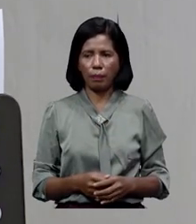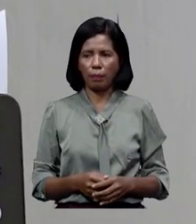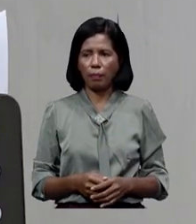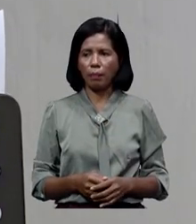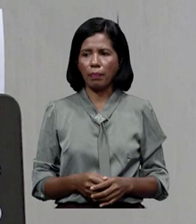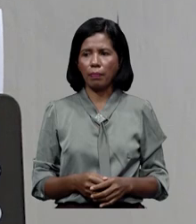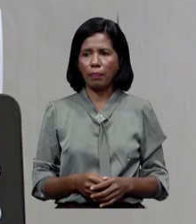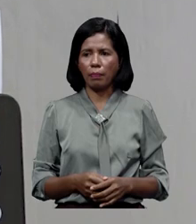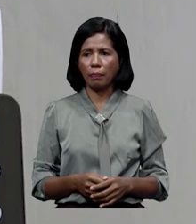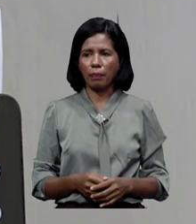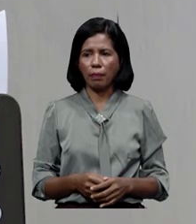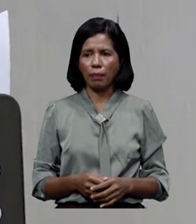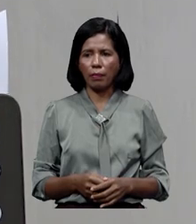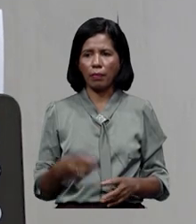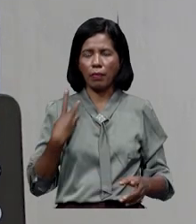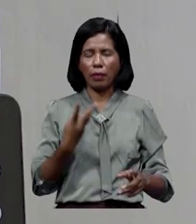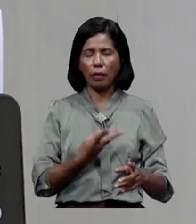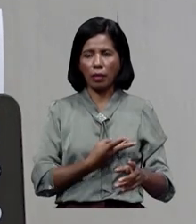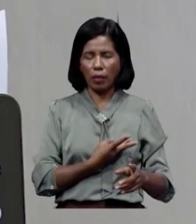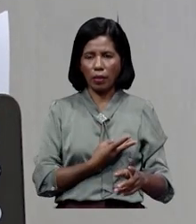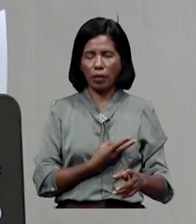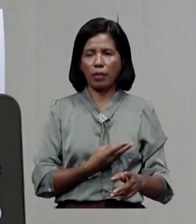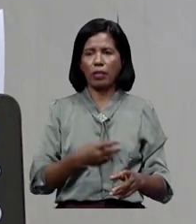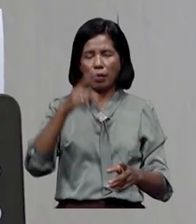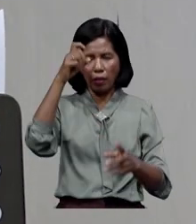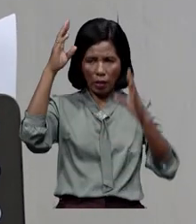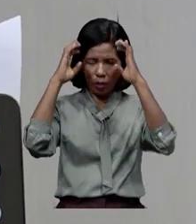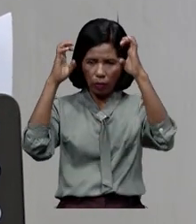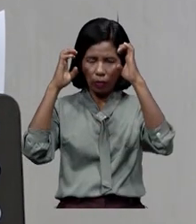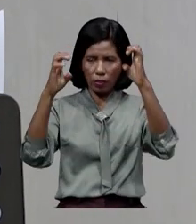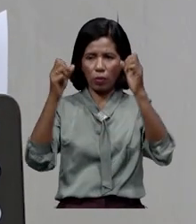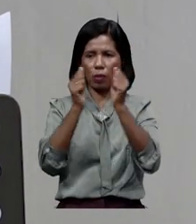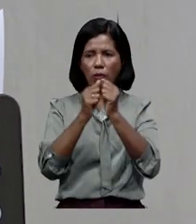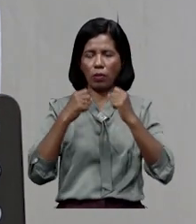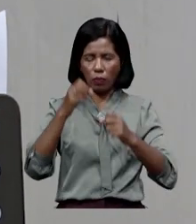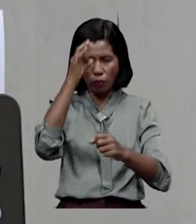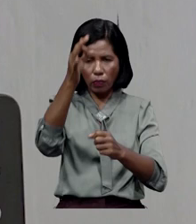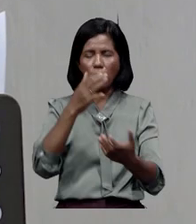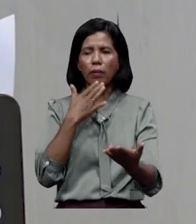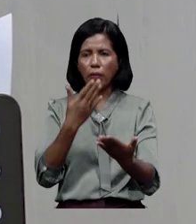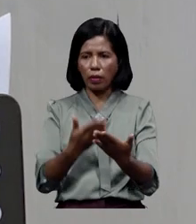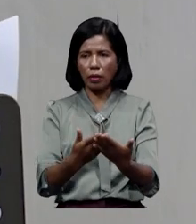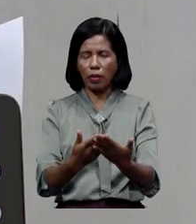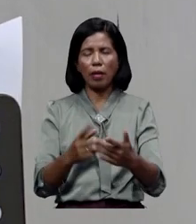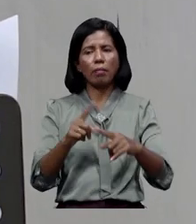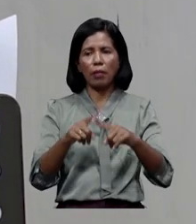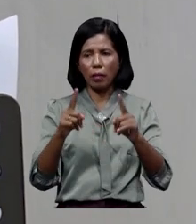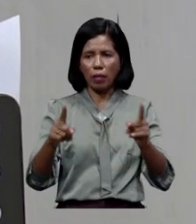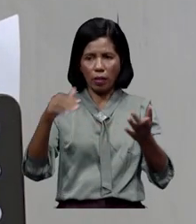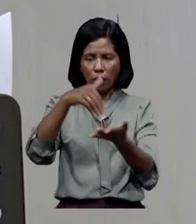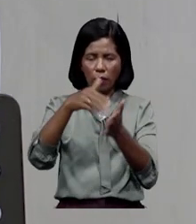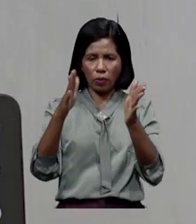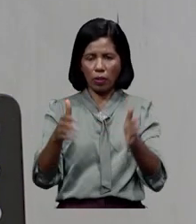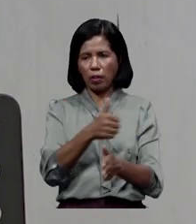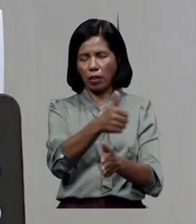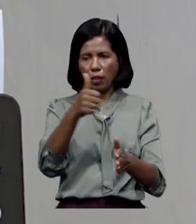Lema é a tudo e também a crença que a educação não sabe o futuro de aquilo. Nebe, estudante de ida